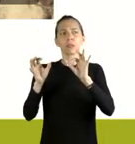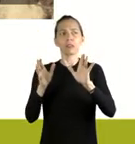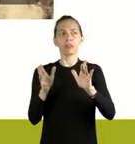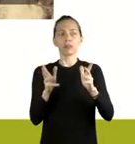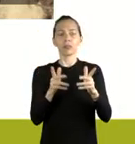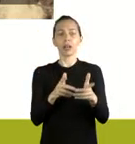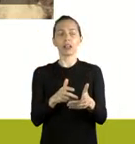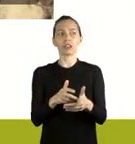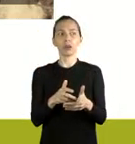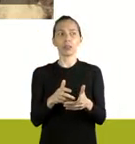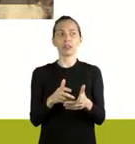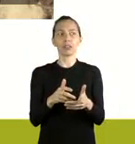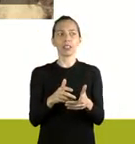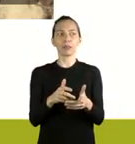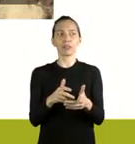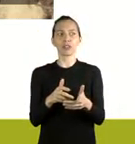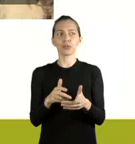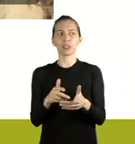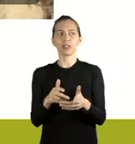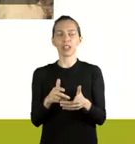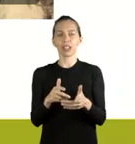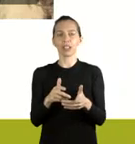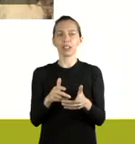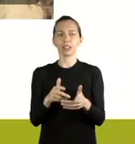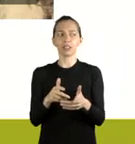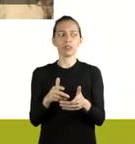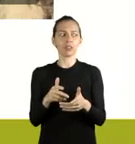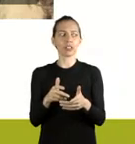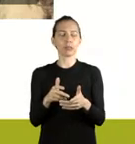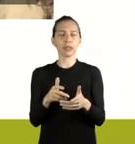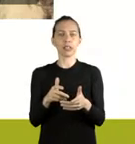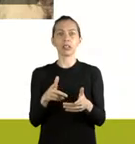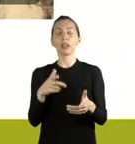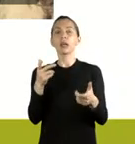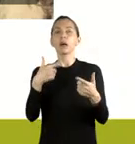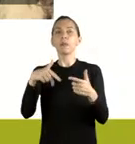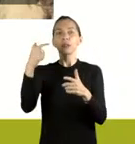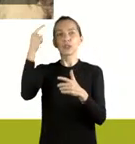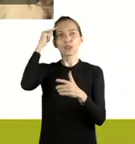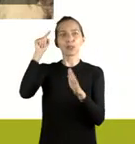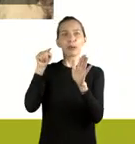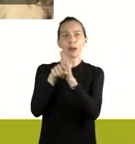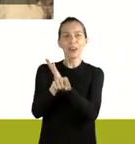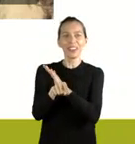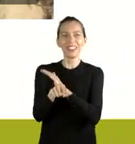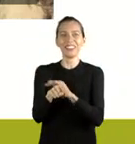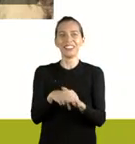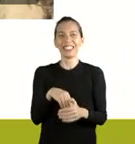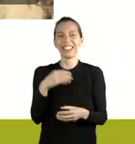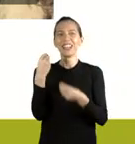gente chegar nessa riqueza. E muitas pessoas me perguntam,